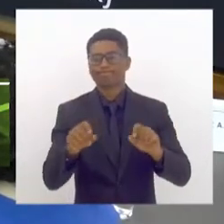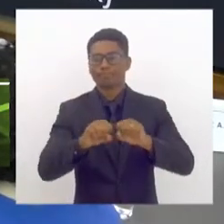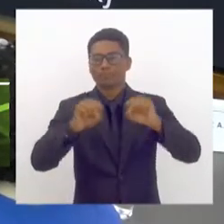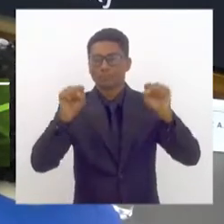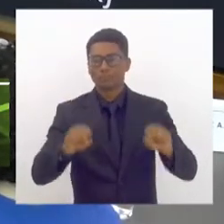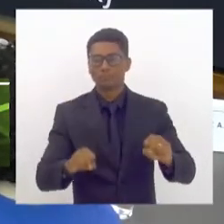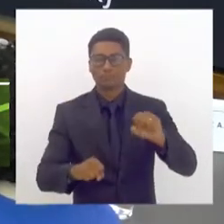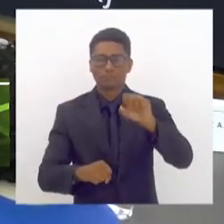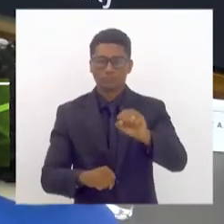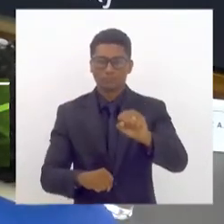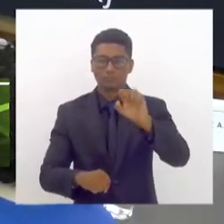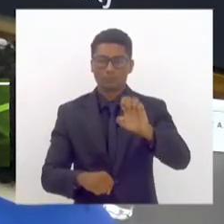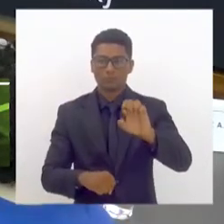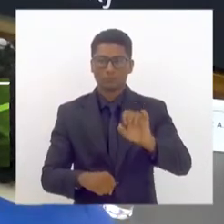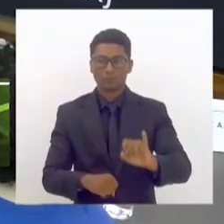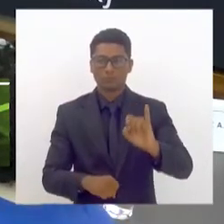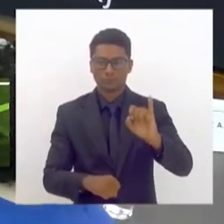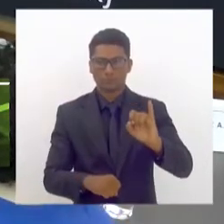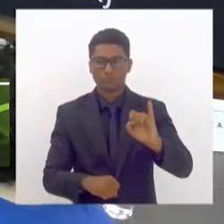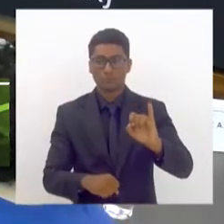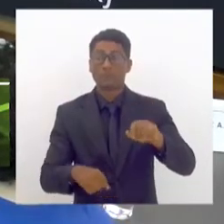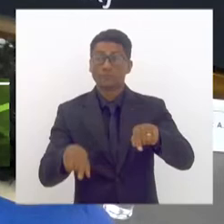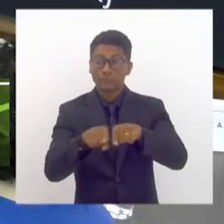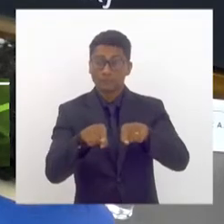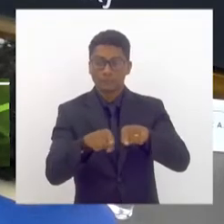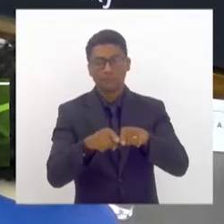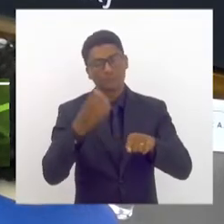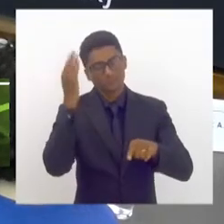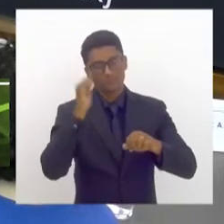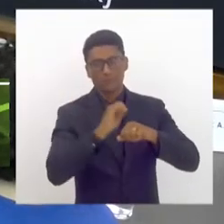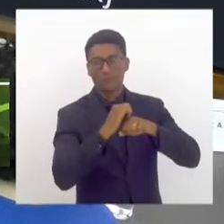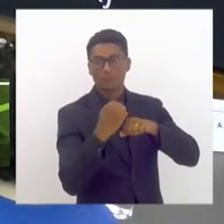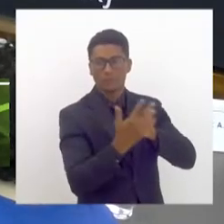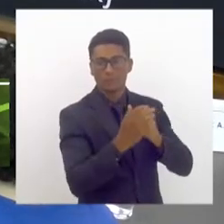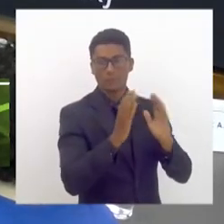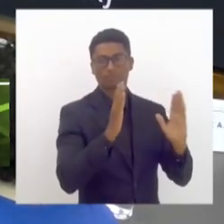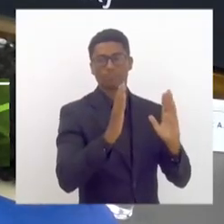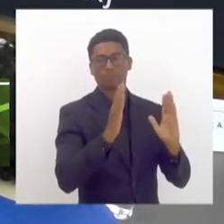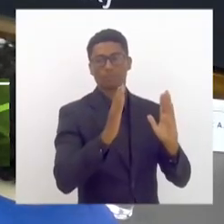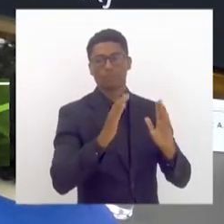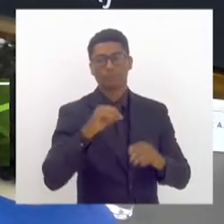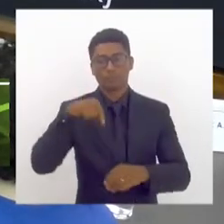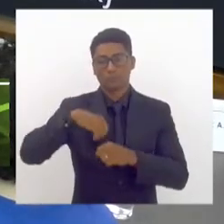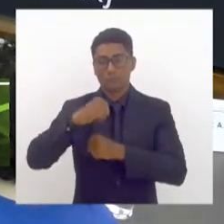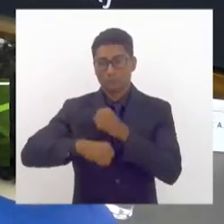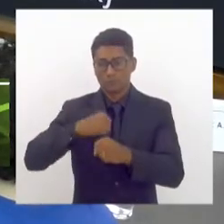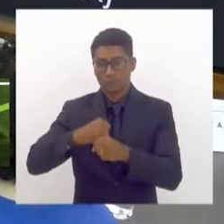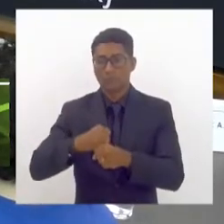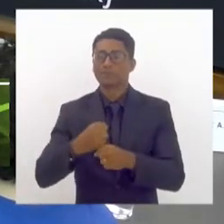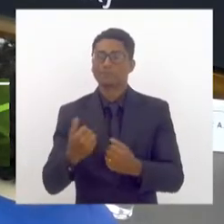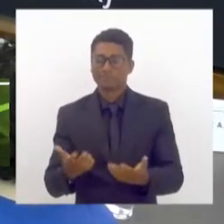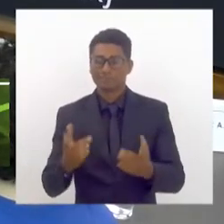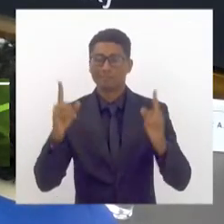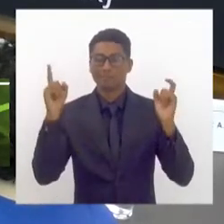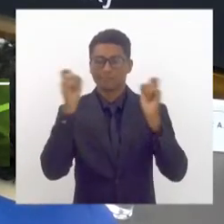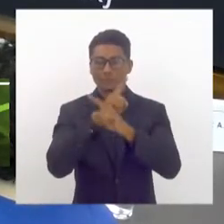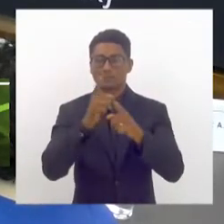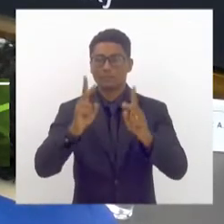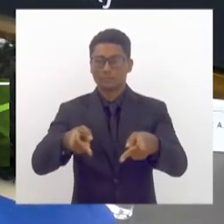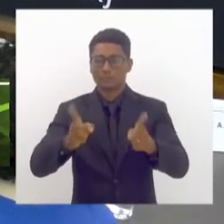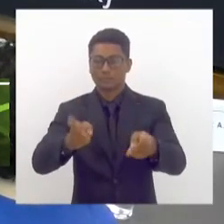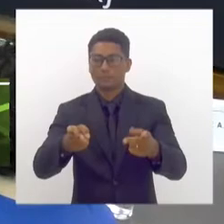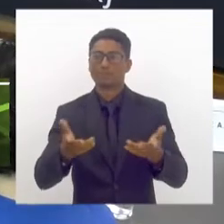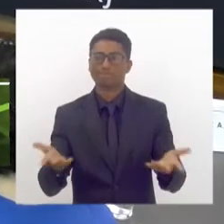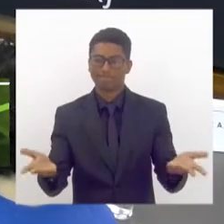veio ainda da questão pandêmica, e a gente sabe que esse ano isso ainda pesa por toda série logística